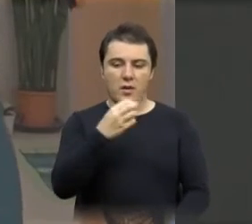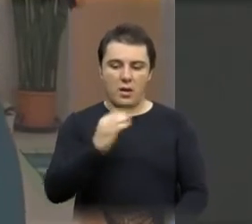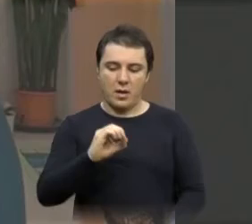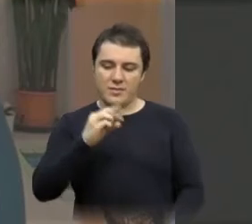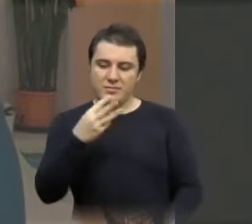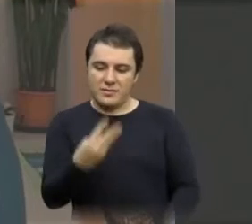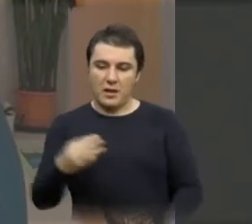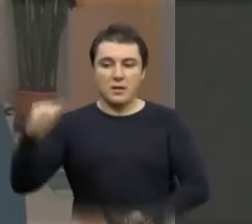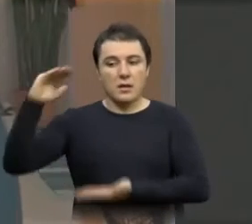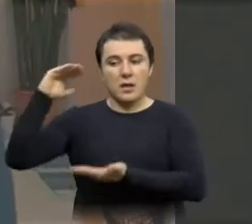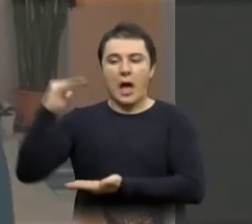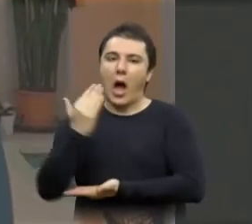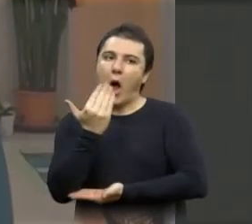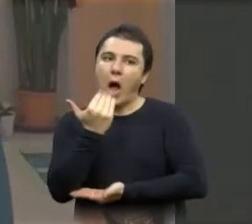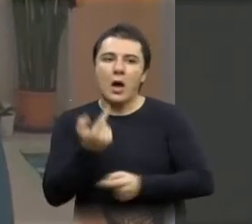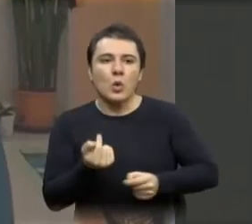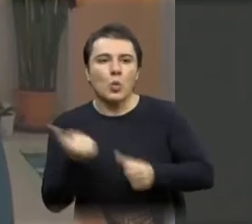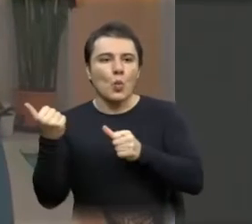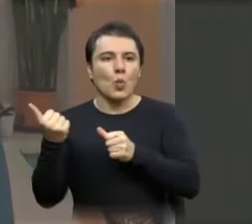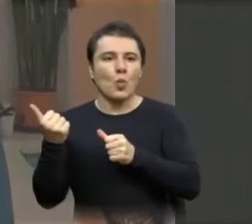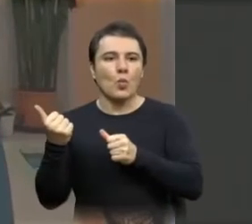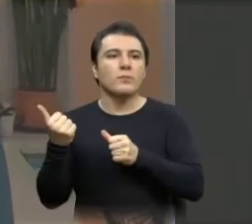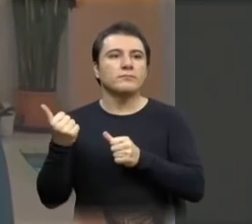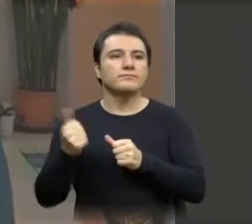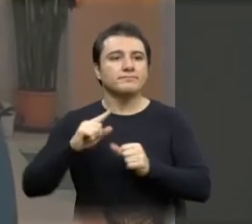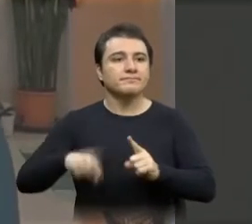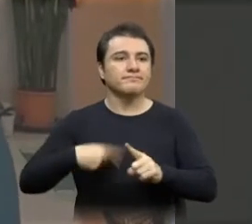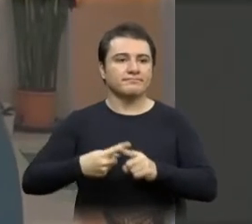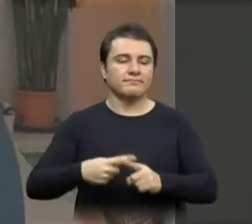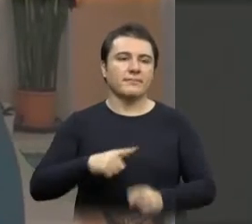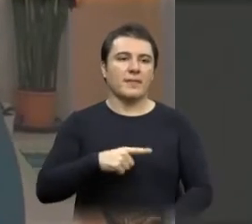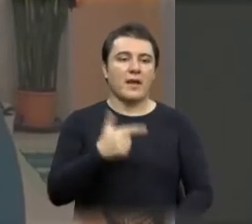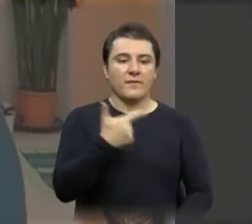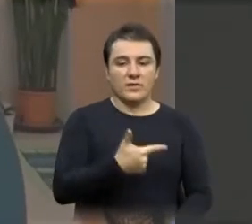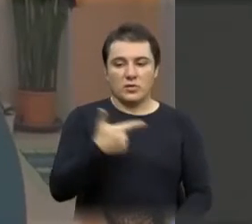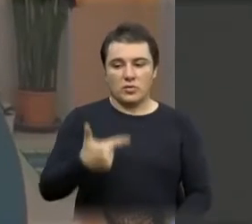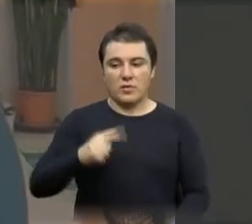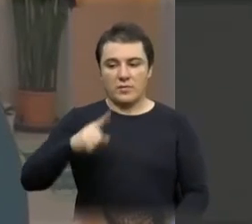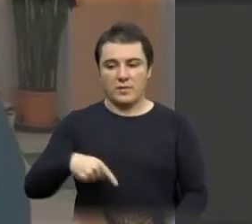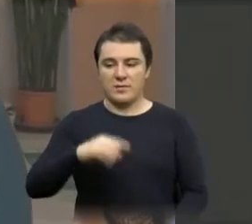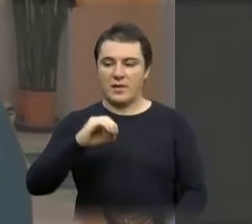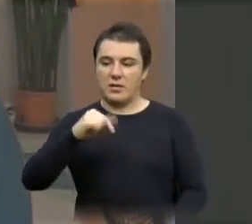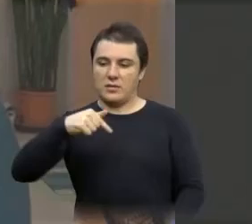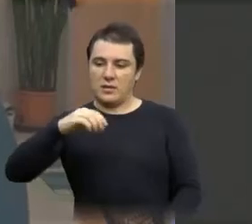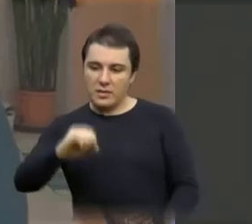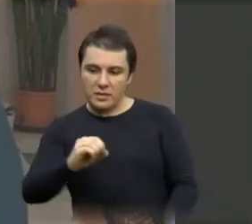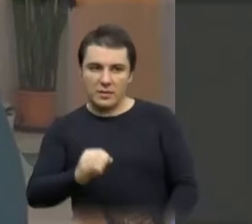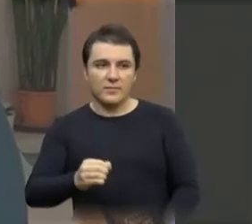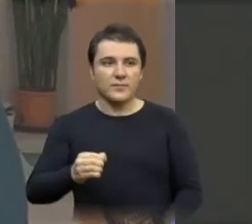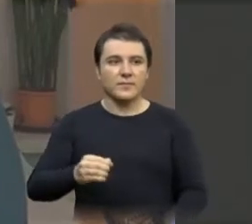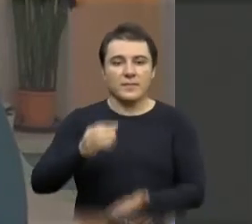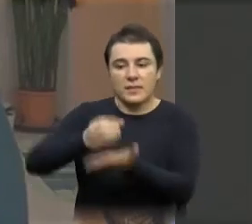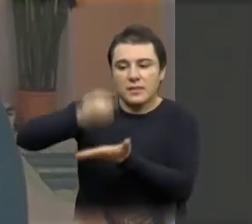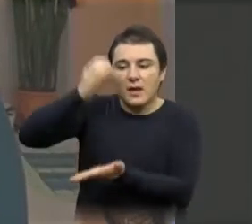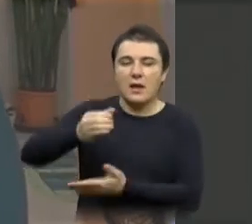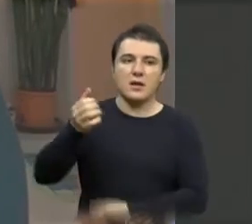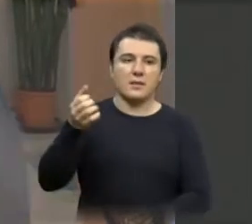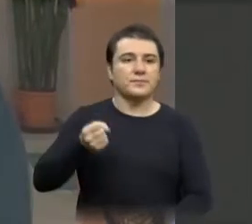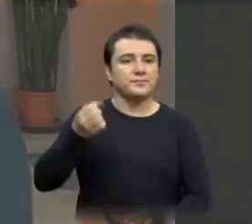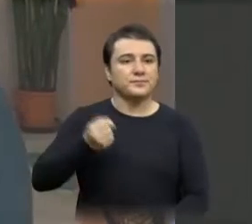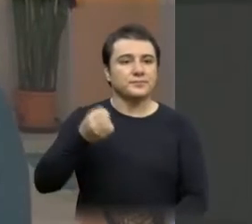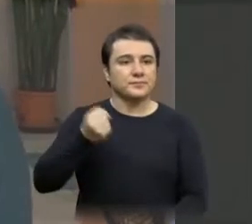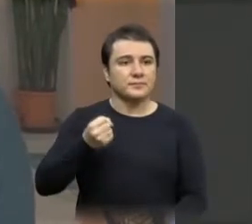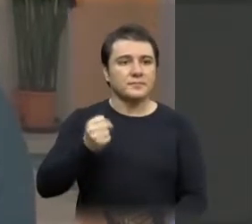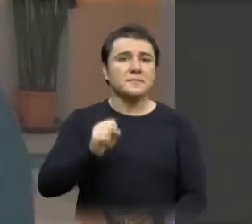25.803 cestas básicas distribuídas. Mais de 22.070 litros de leite. Se